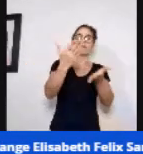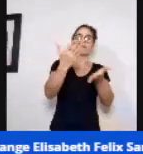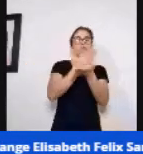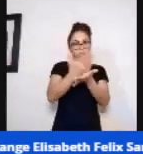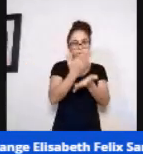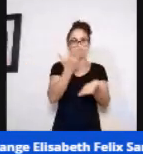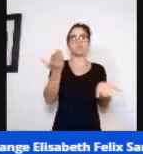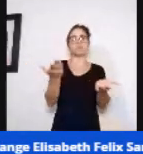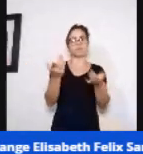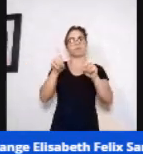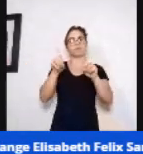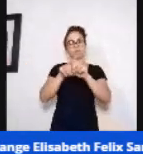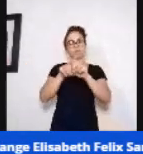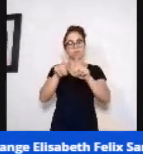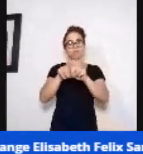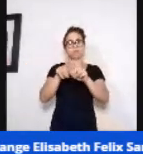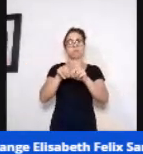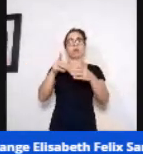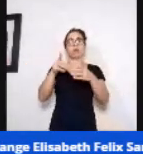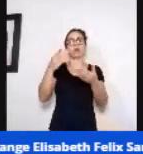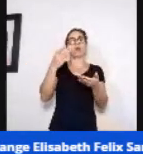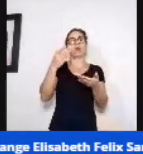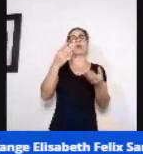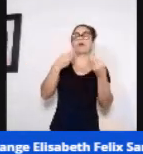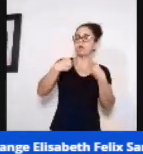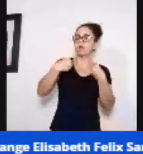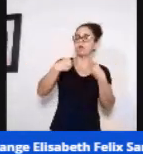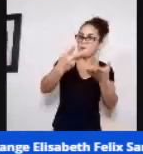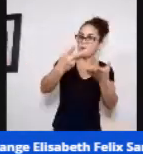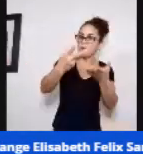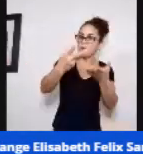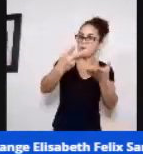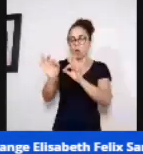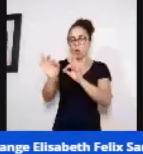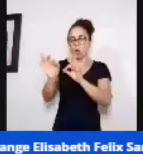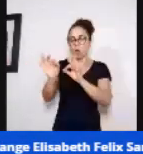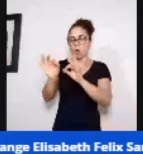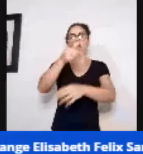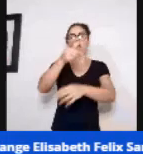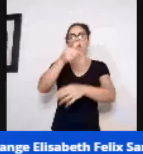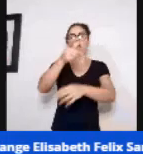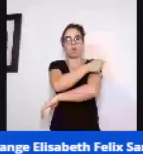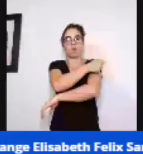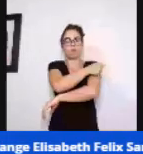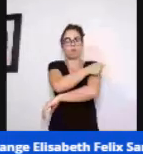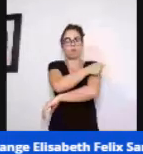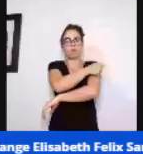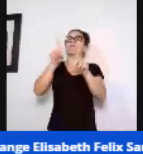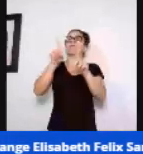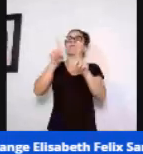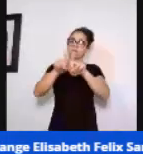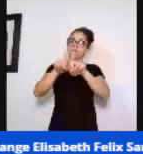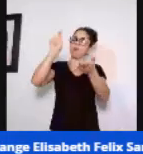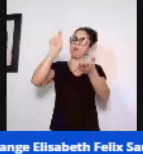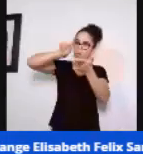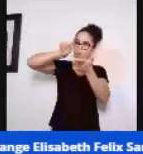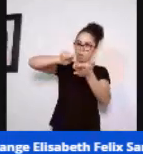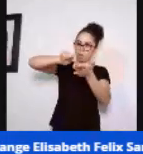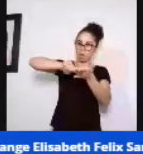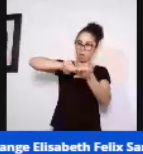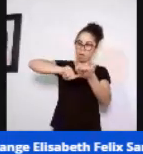os alunos, na organização desses cadernos para a correção efetiva dos